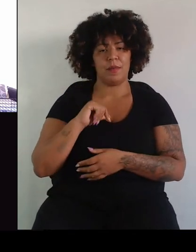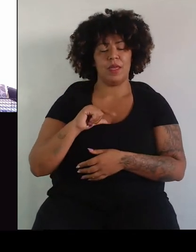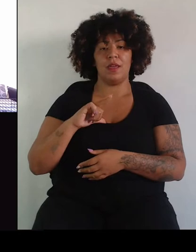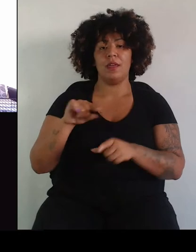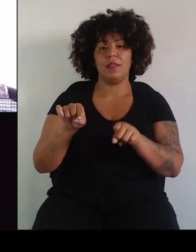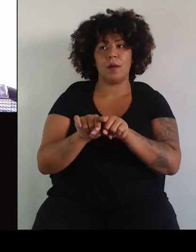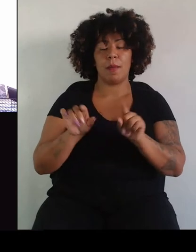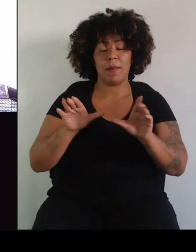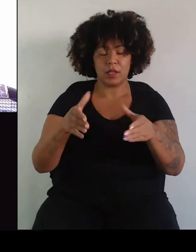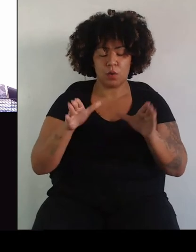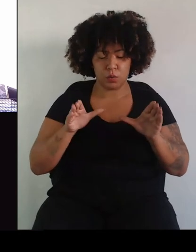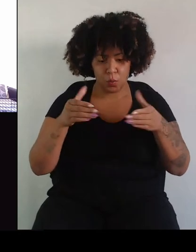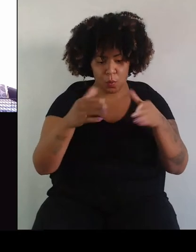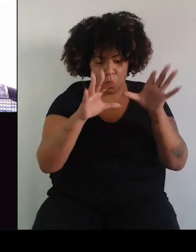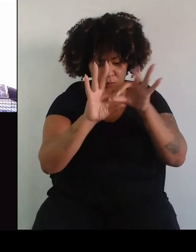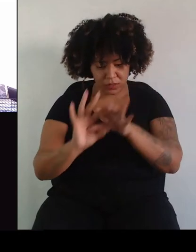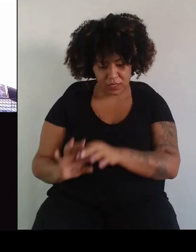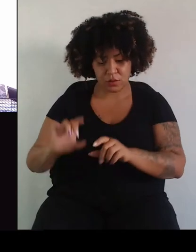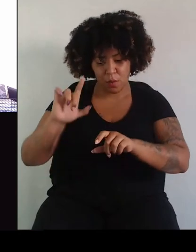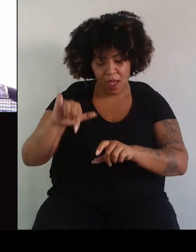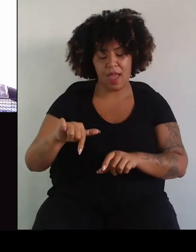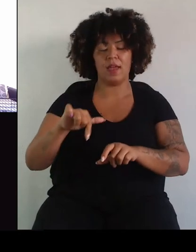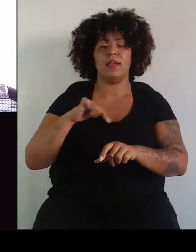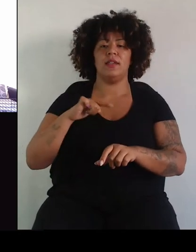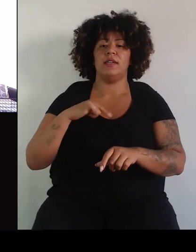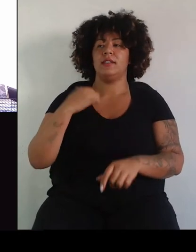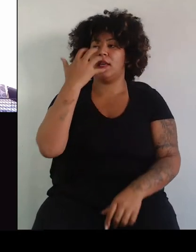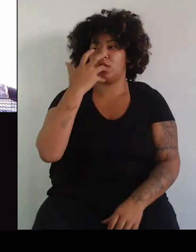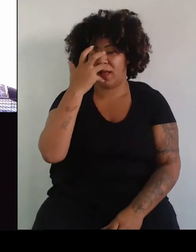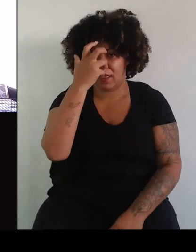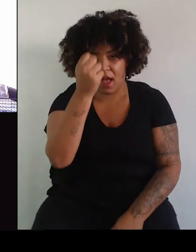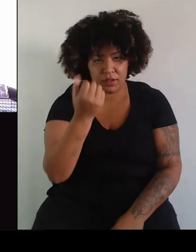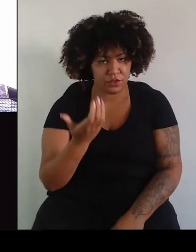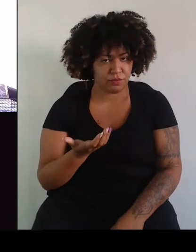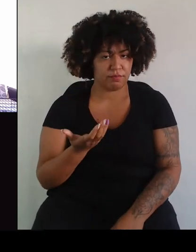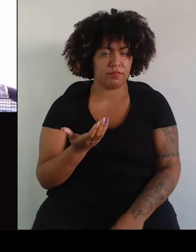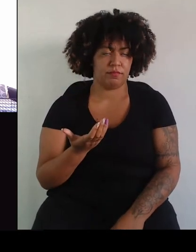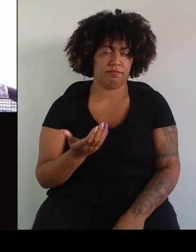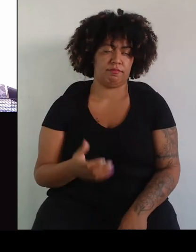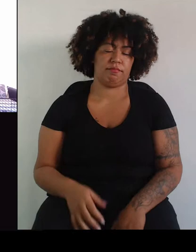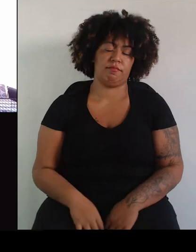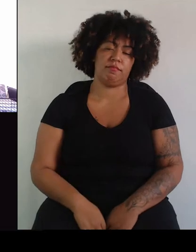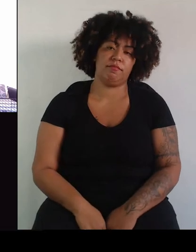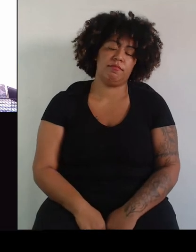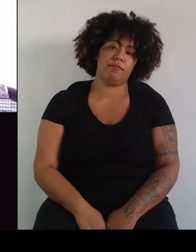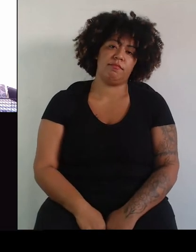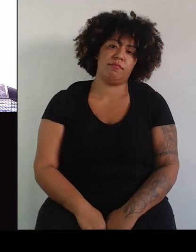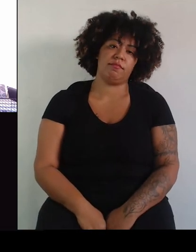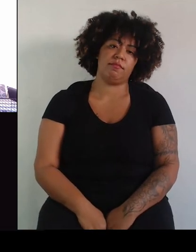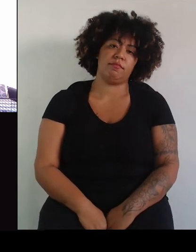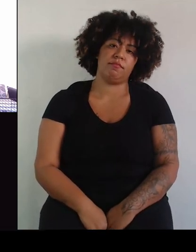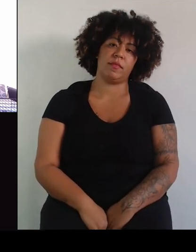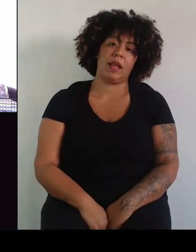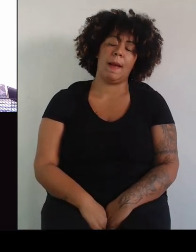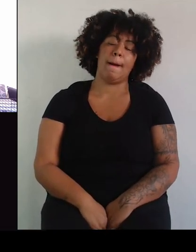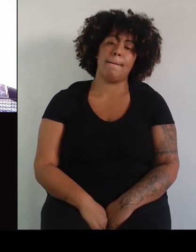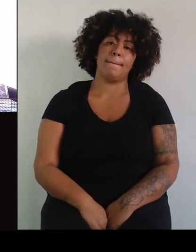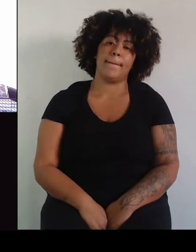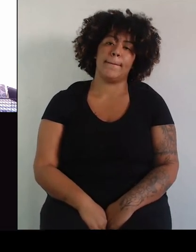Agora é eu acho que quando bem quando pinta